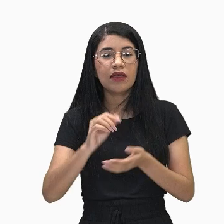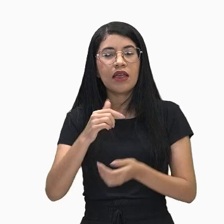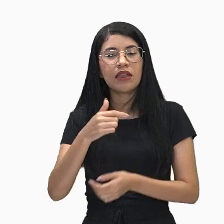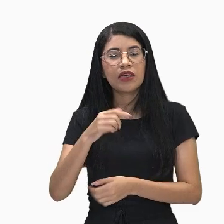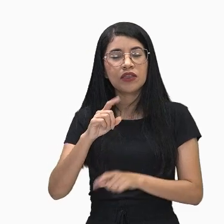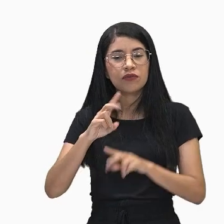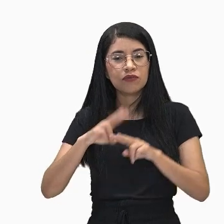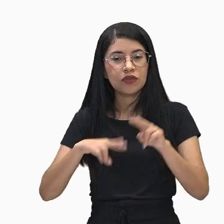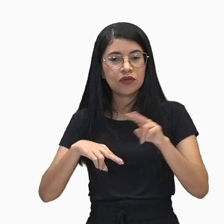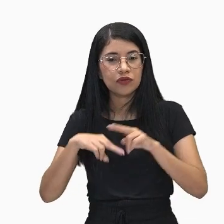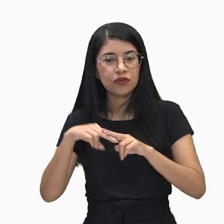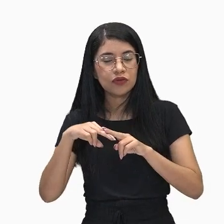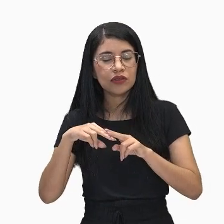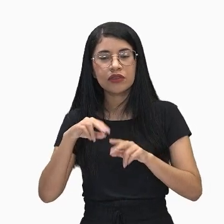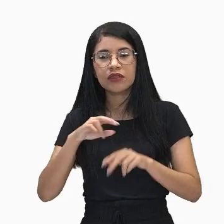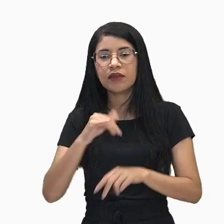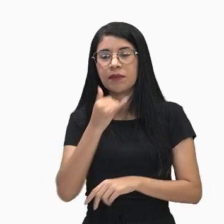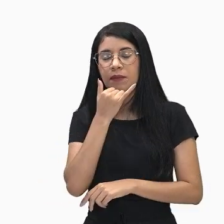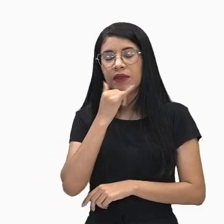julho